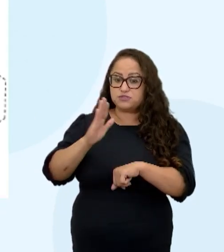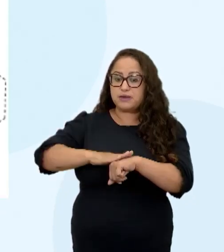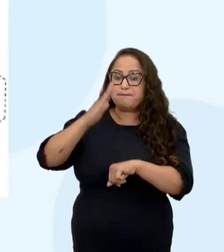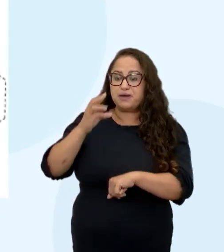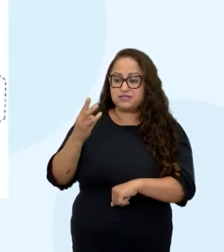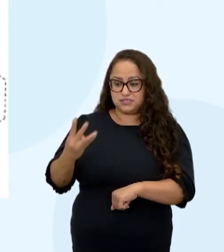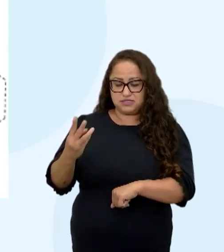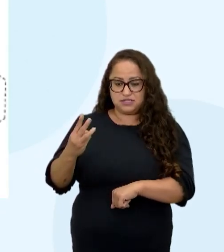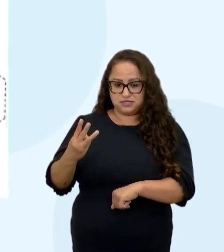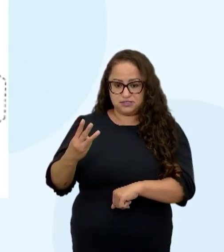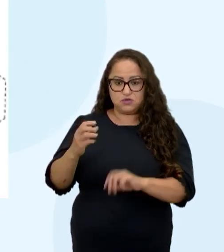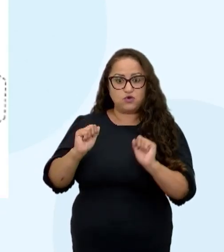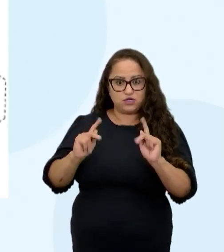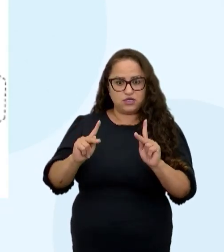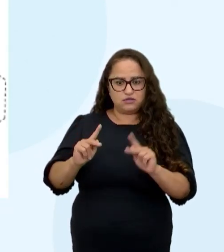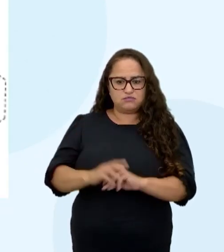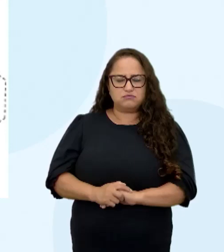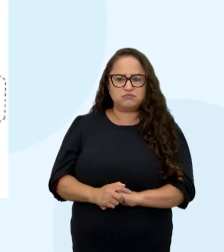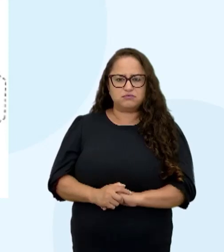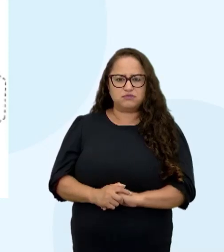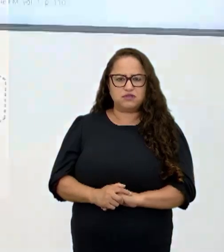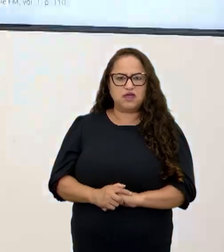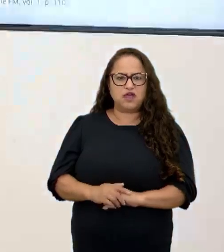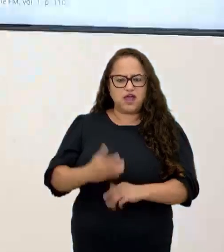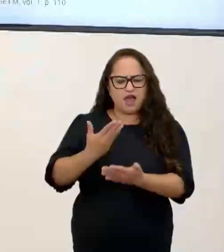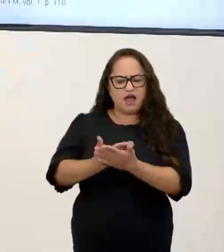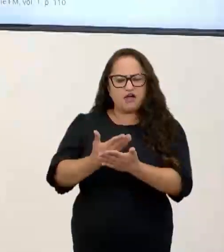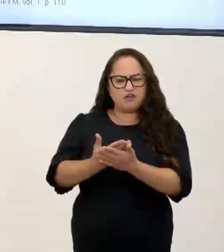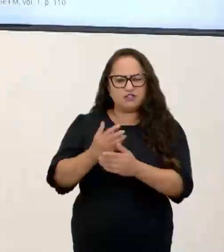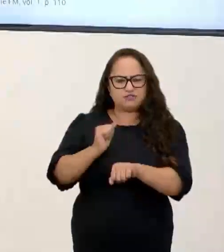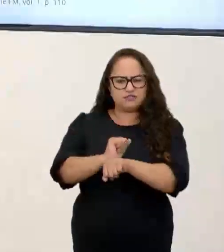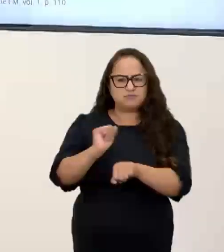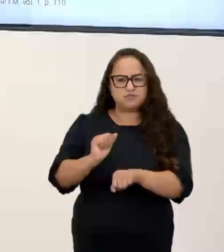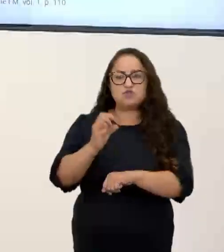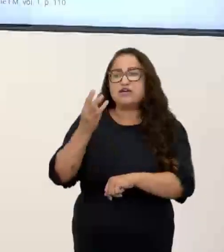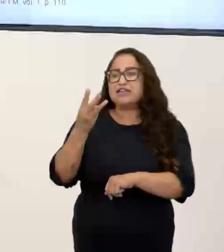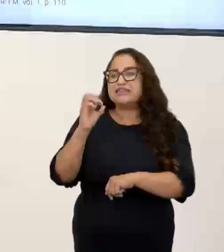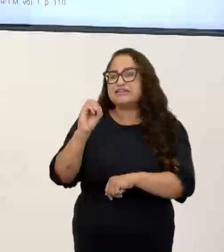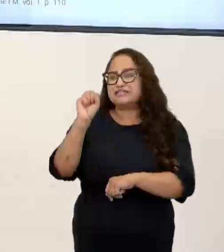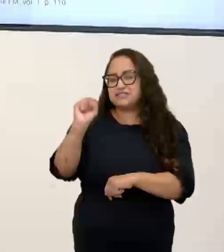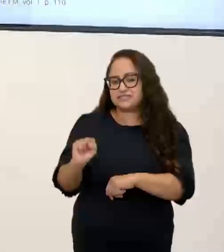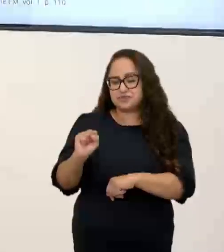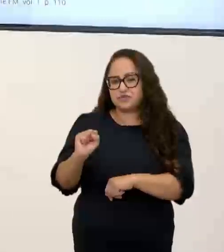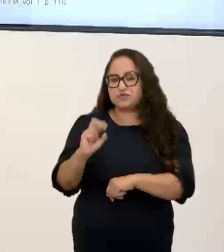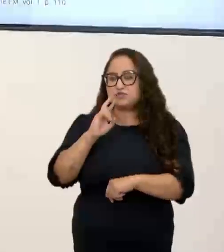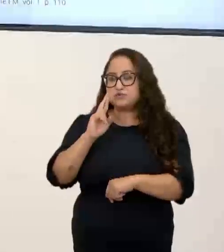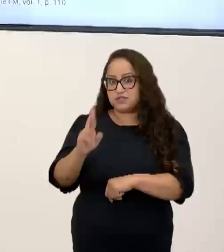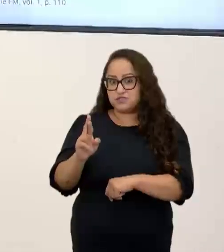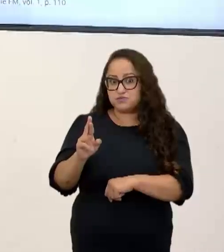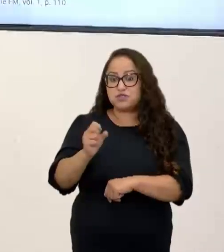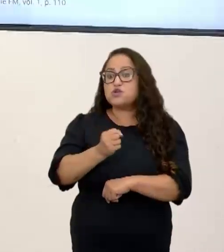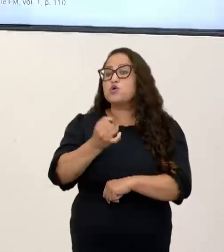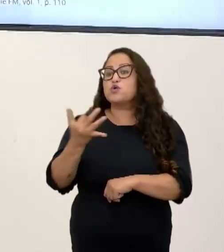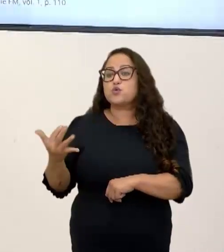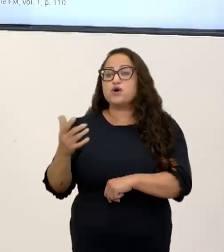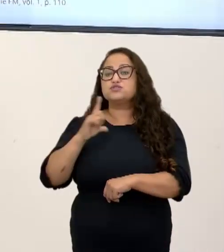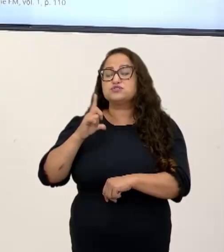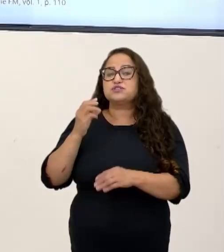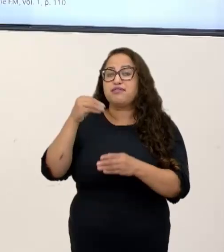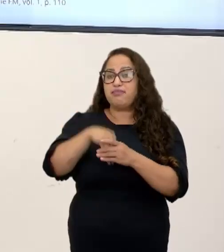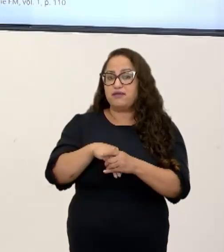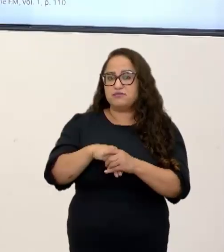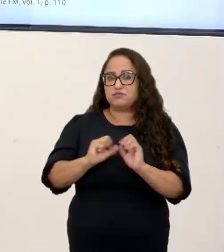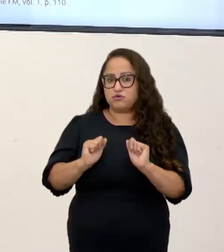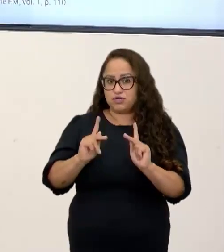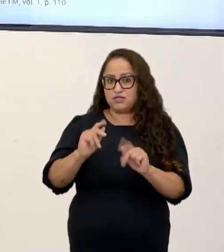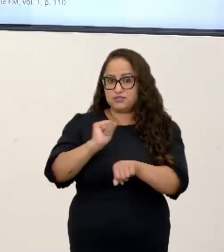mais do que 3, tá bom? Então, vou dar aí, ó, a aula tá acabando, eu vou dar 30 segundinhos para você me responder quantos hexágonos tem dentro desse